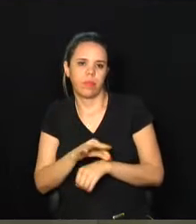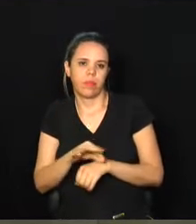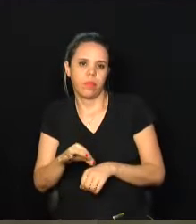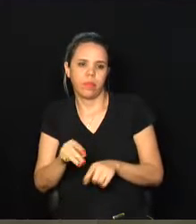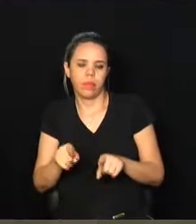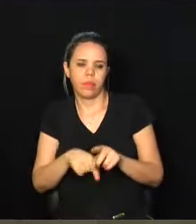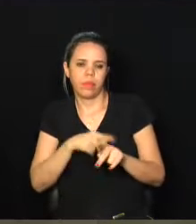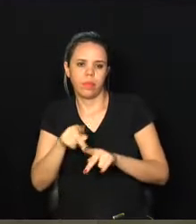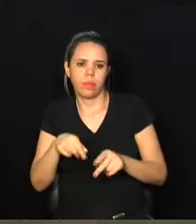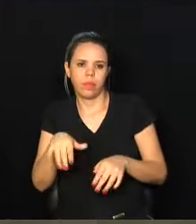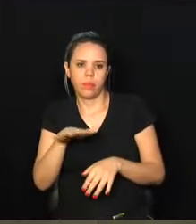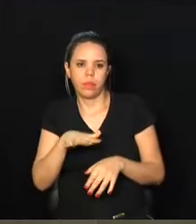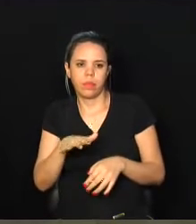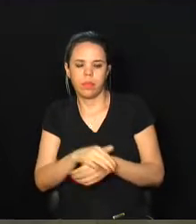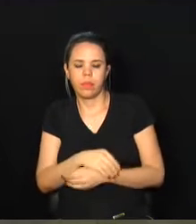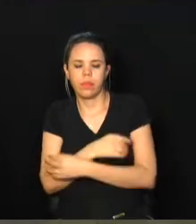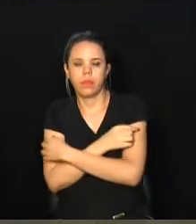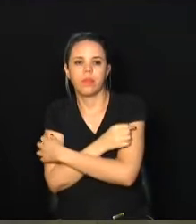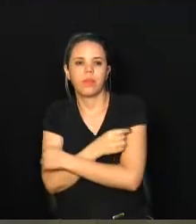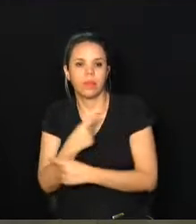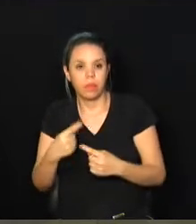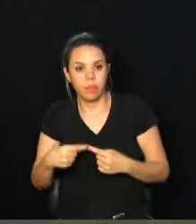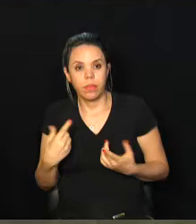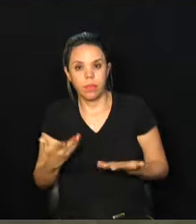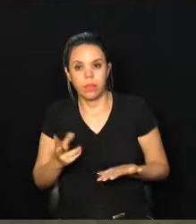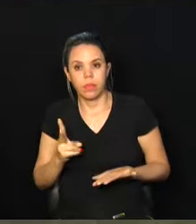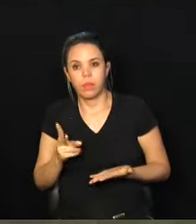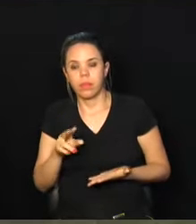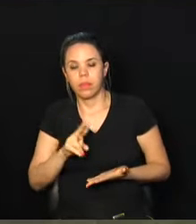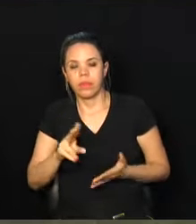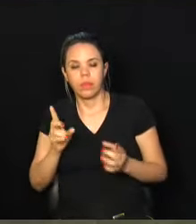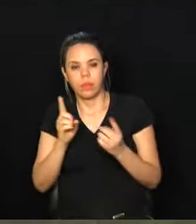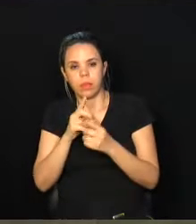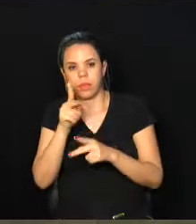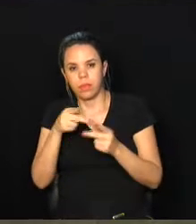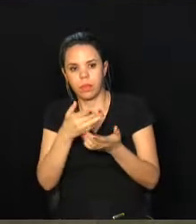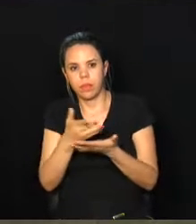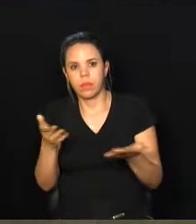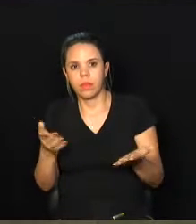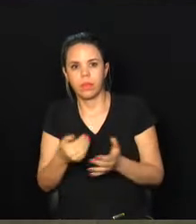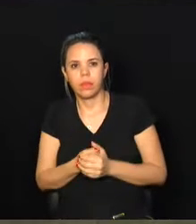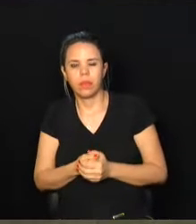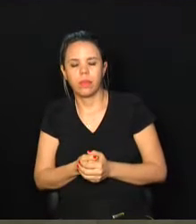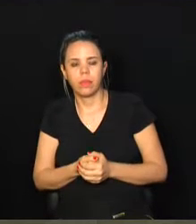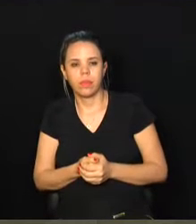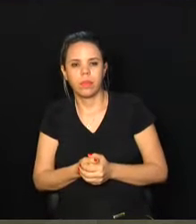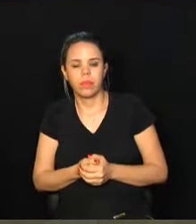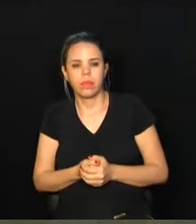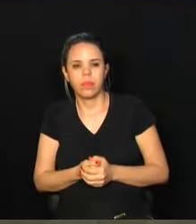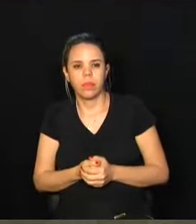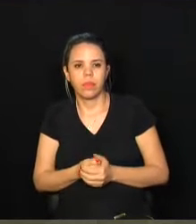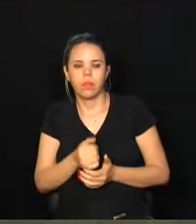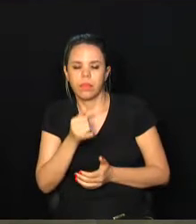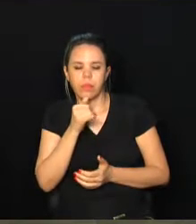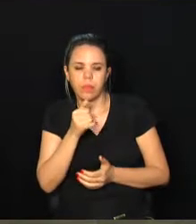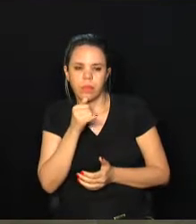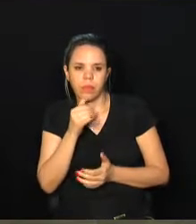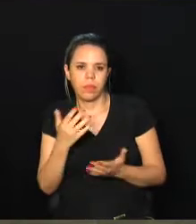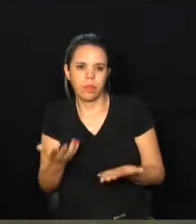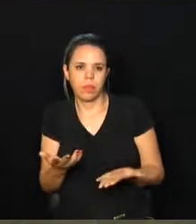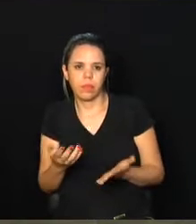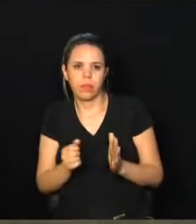a população em geral, né, porque a gente serve e atende a população, né. Então, a questão